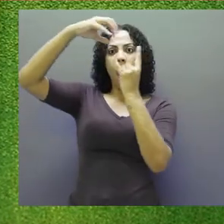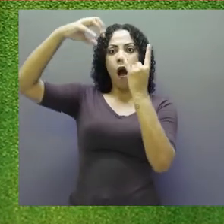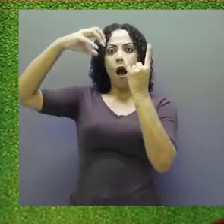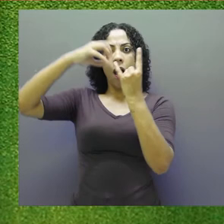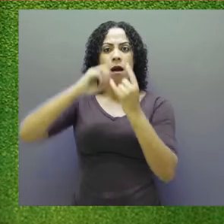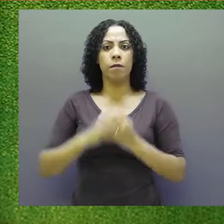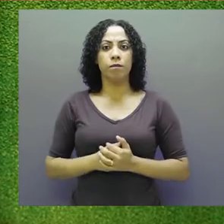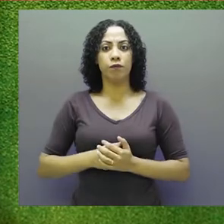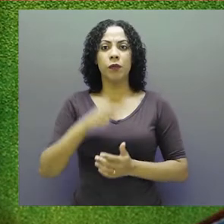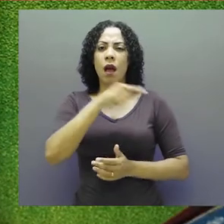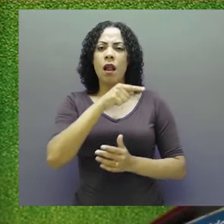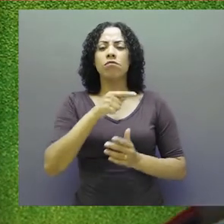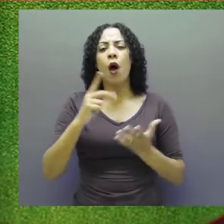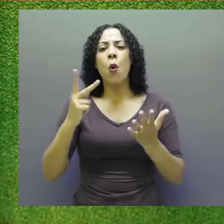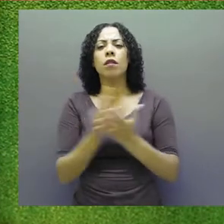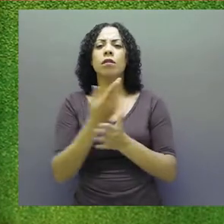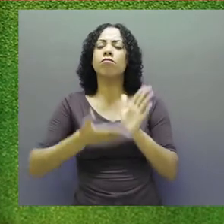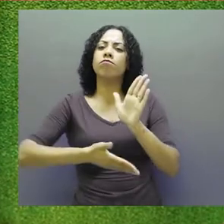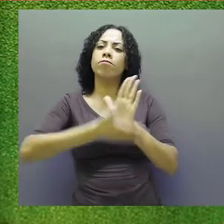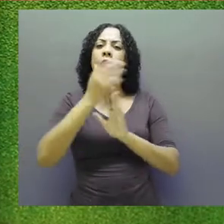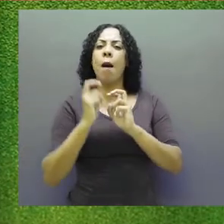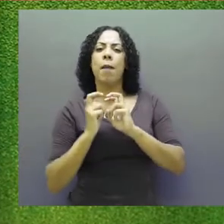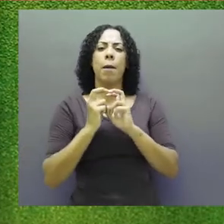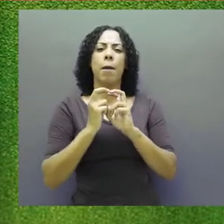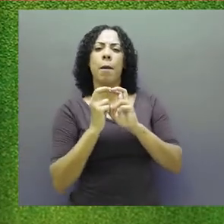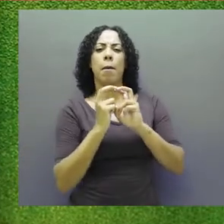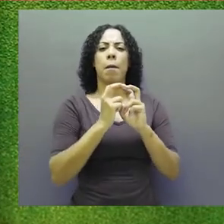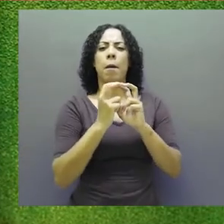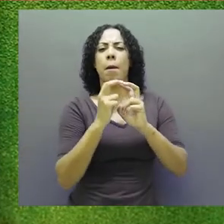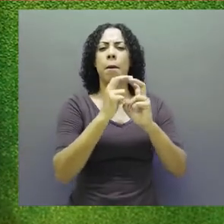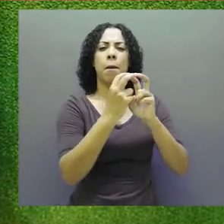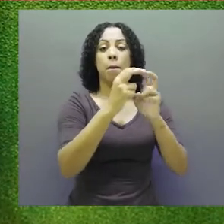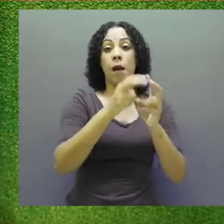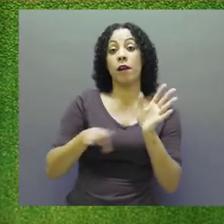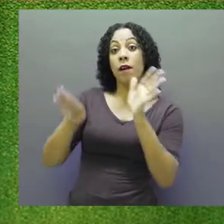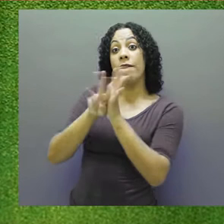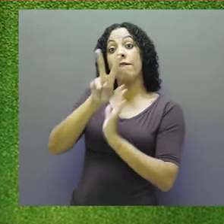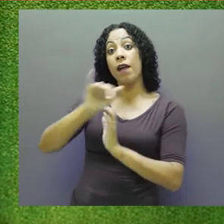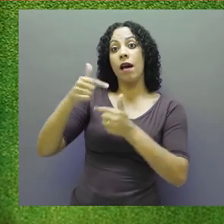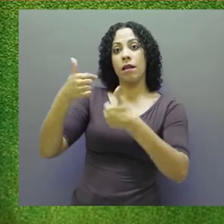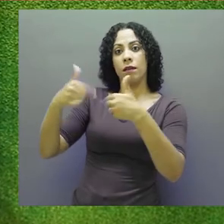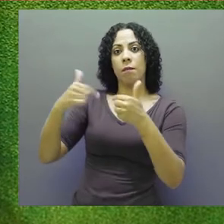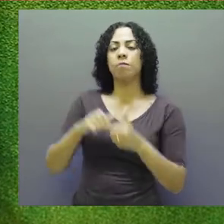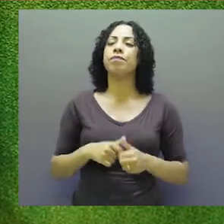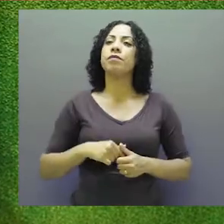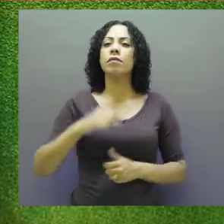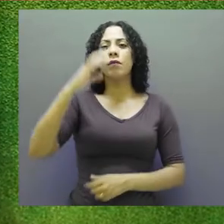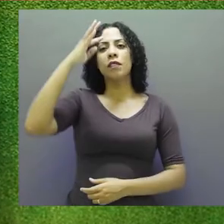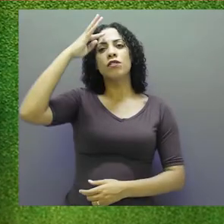Numa de suas viagens de trem para chegar ao trabalho, tá ele lá,